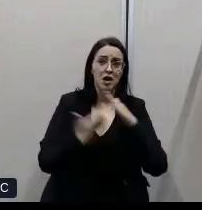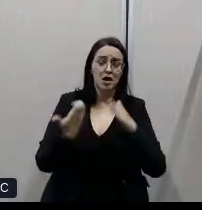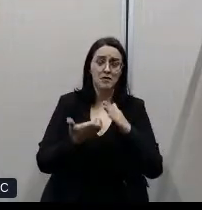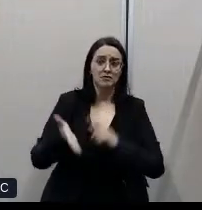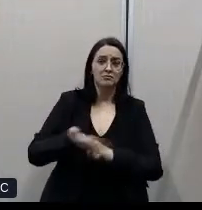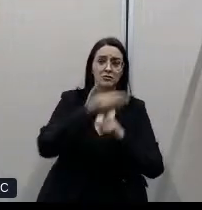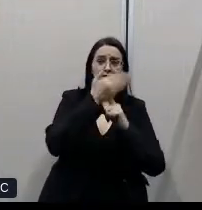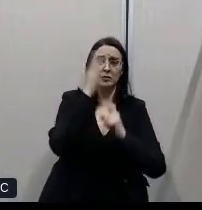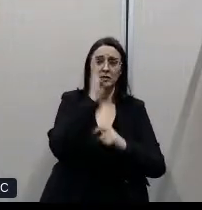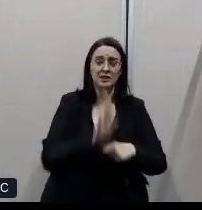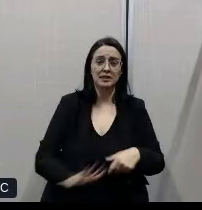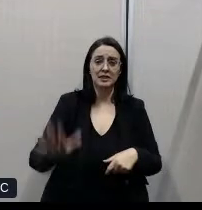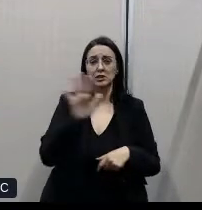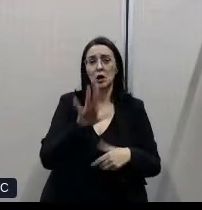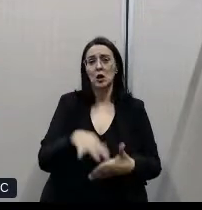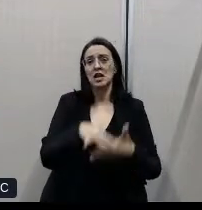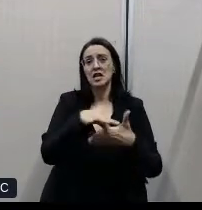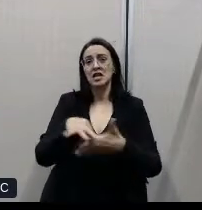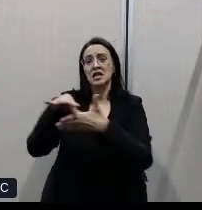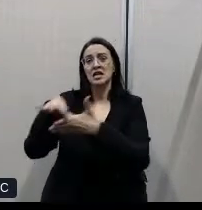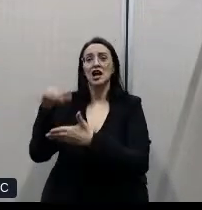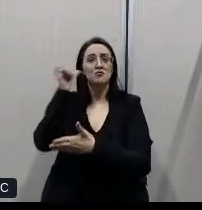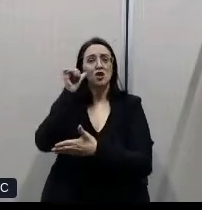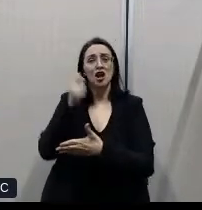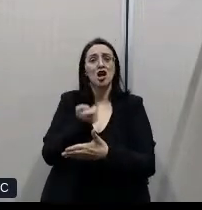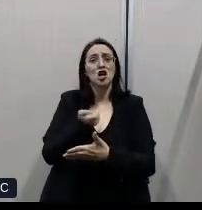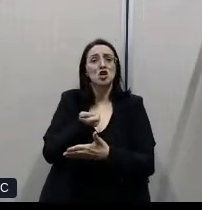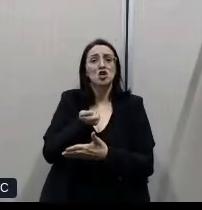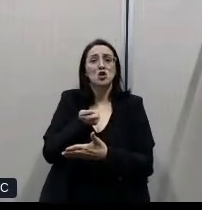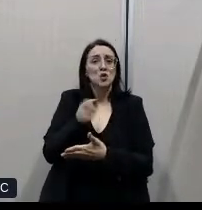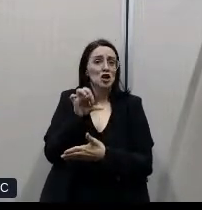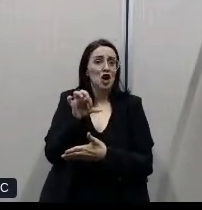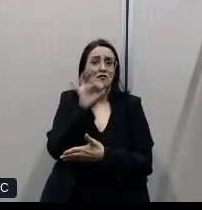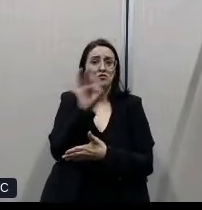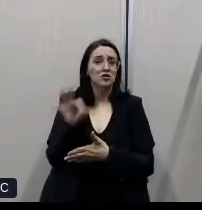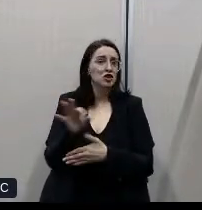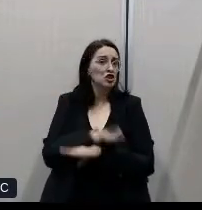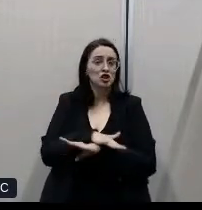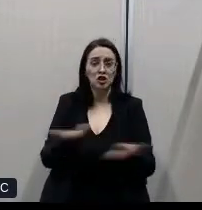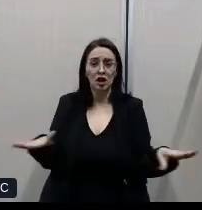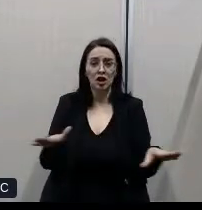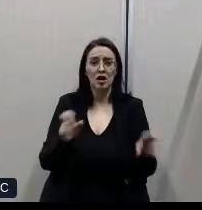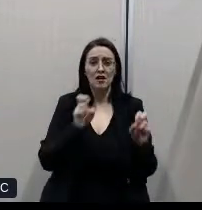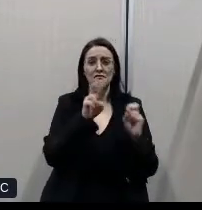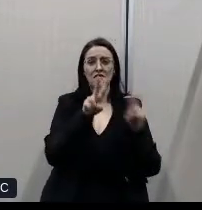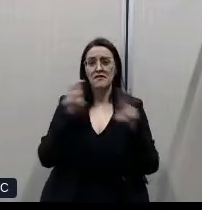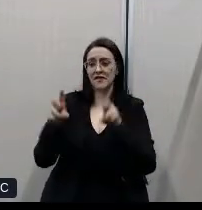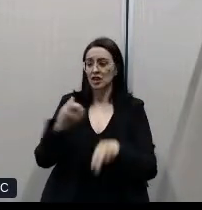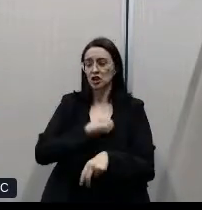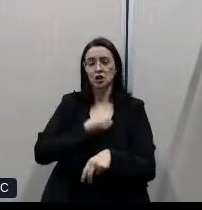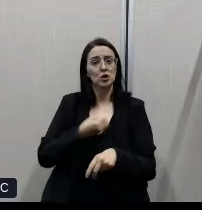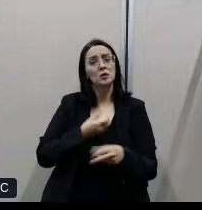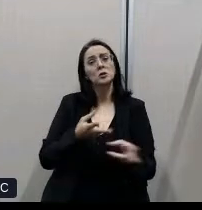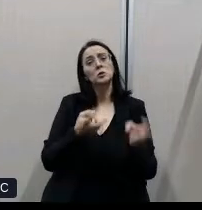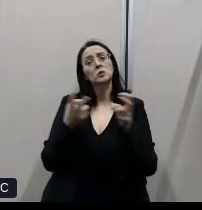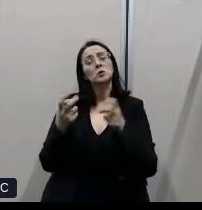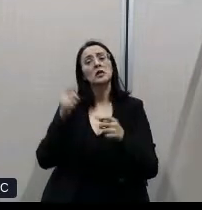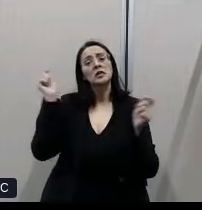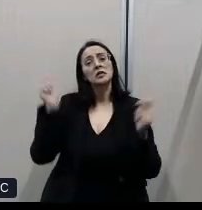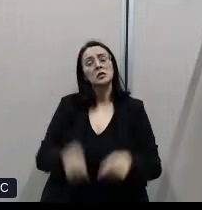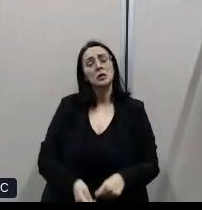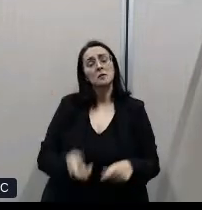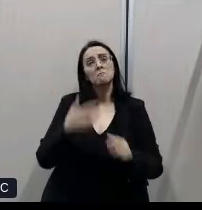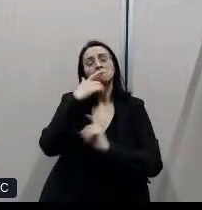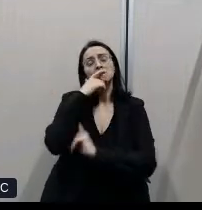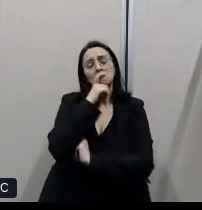do Brasil. E as lideranças femininas somam menos de 9%. Então, quando a gente olha para todos esses números, dá para começar